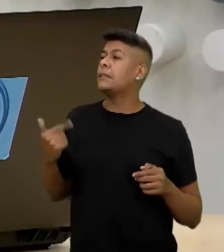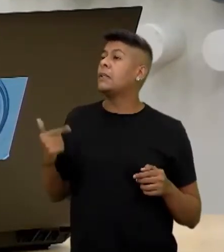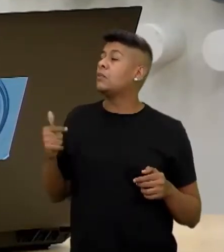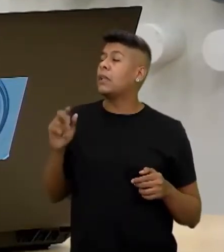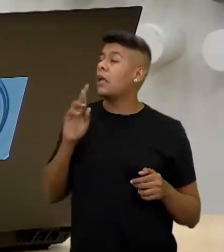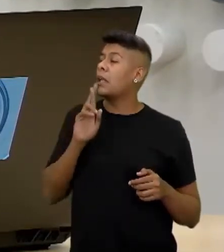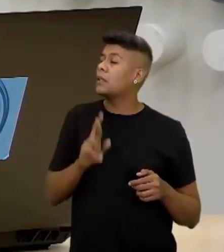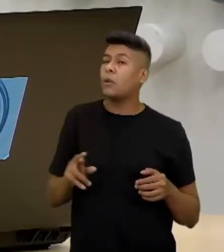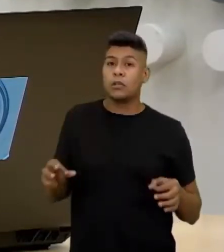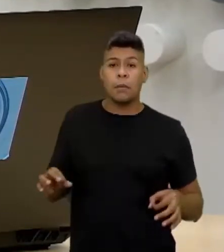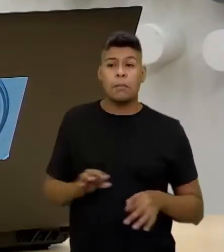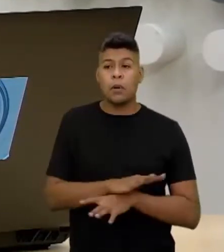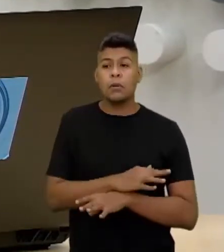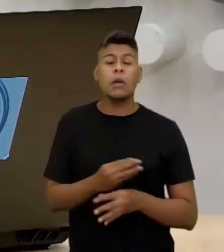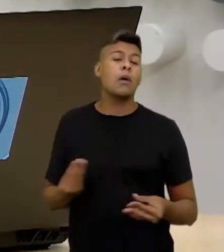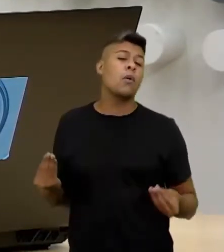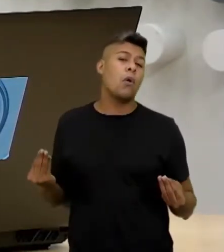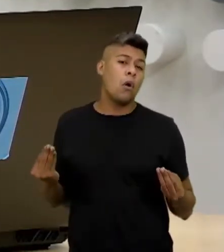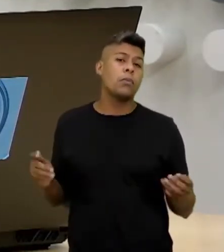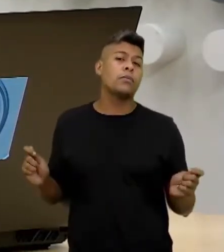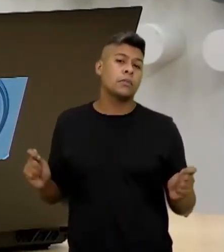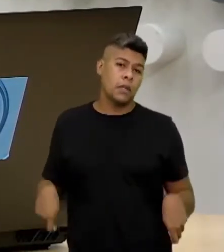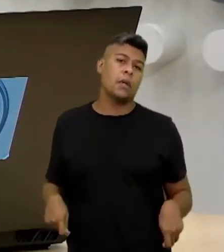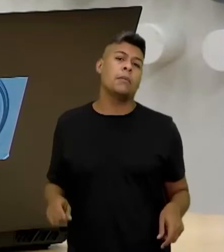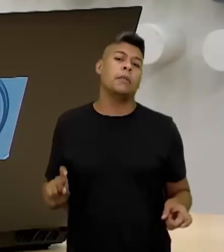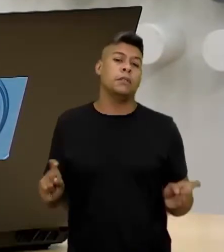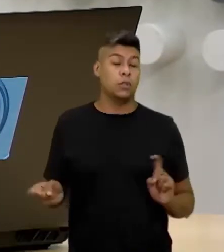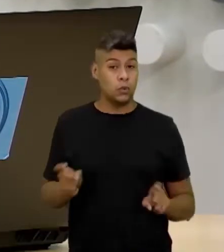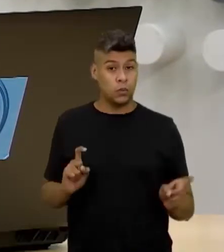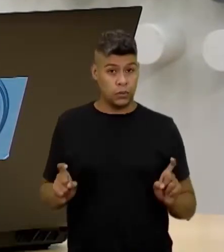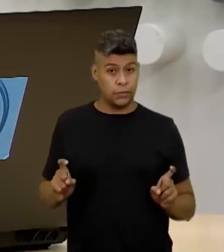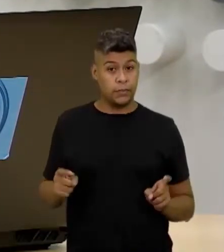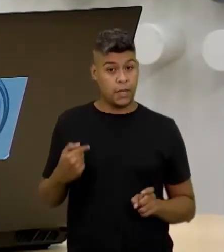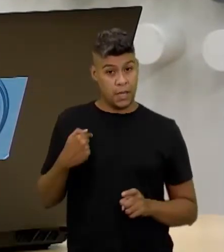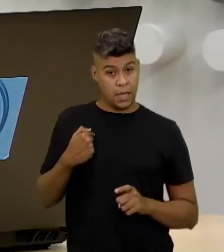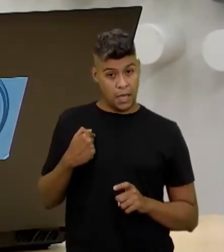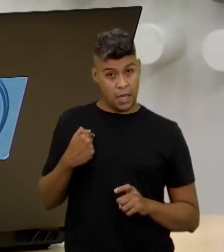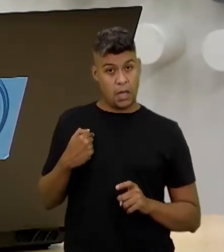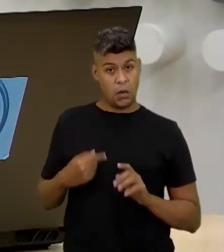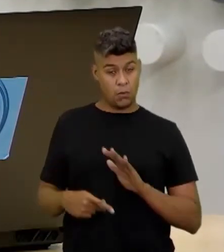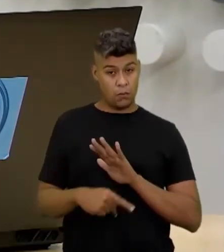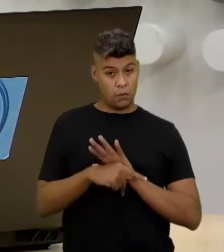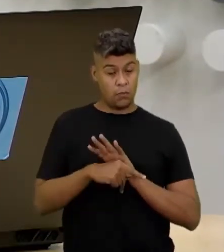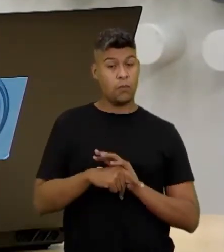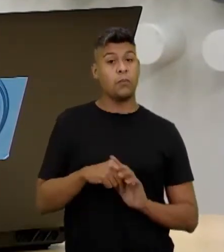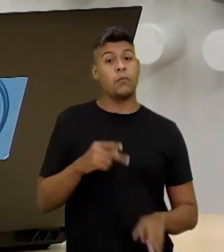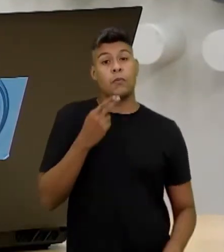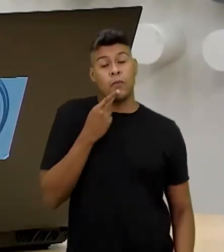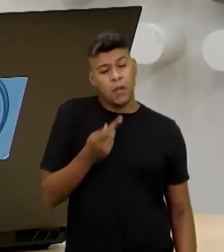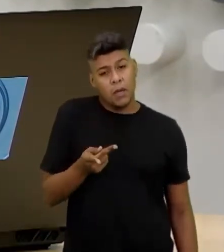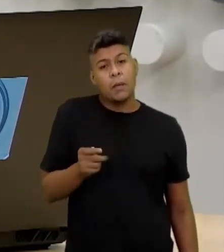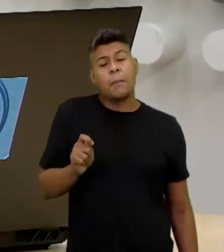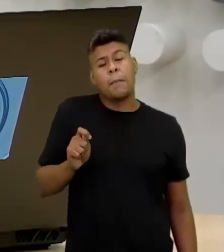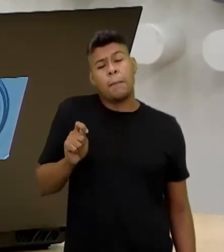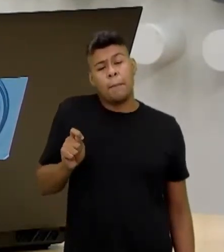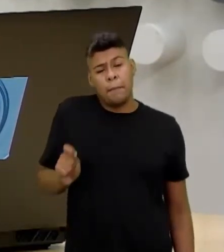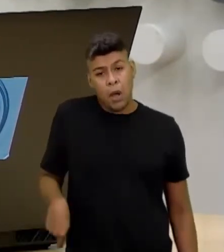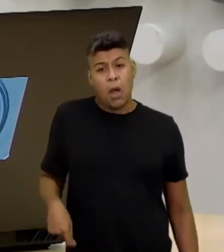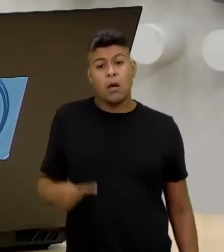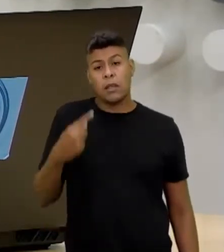resposta pronta certo e acabado Então vale a pena discutir bem eu sou do partido de que sempre vale a pena